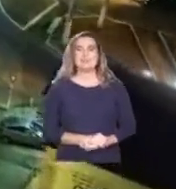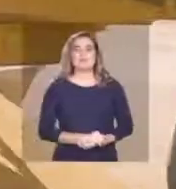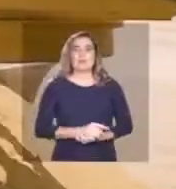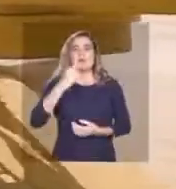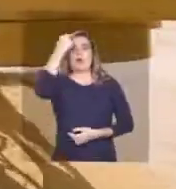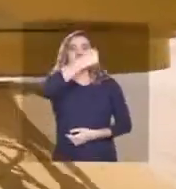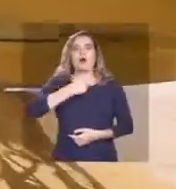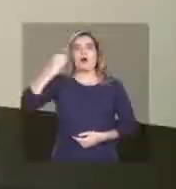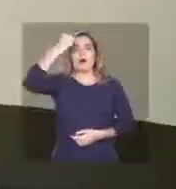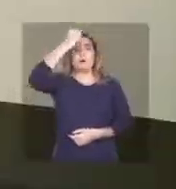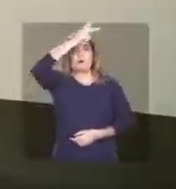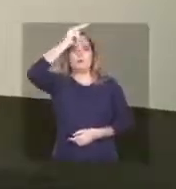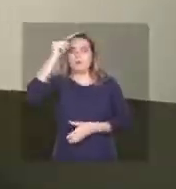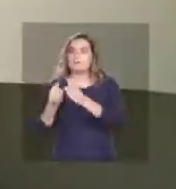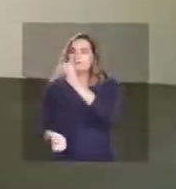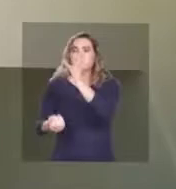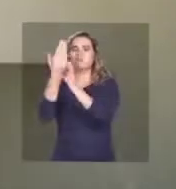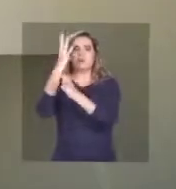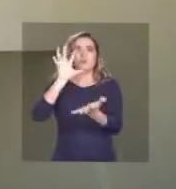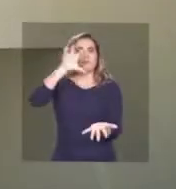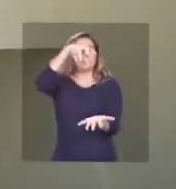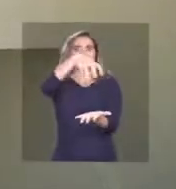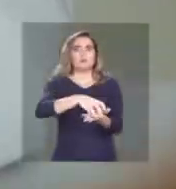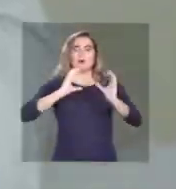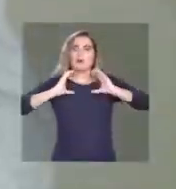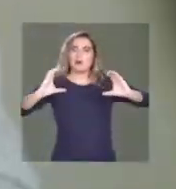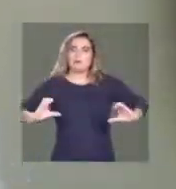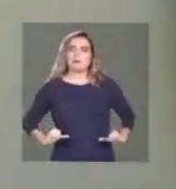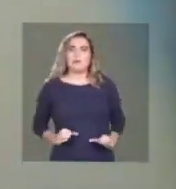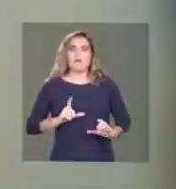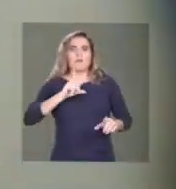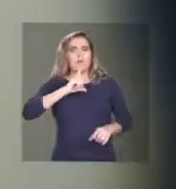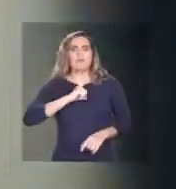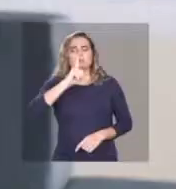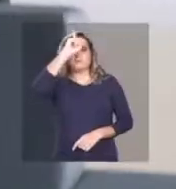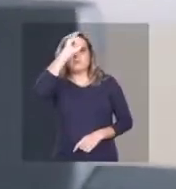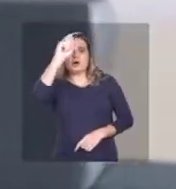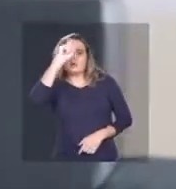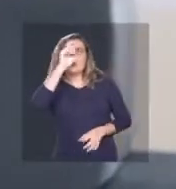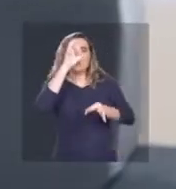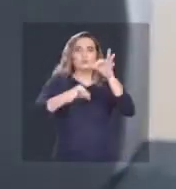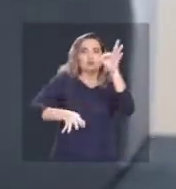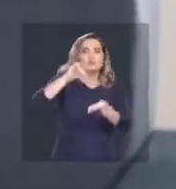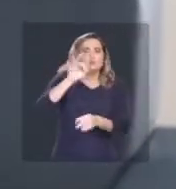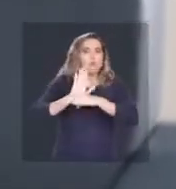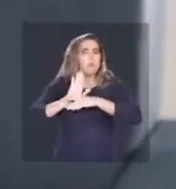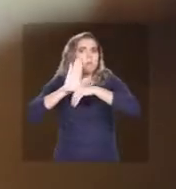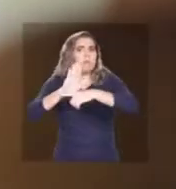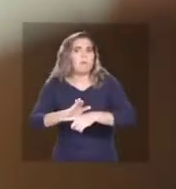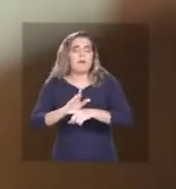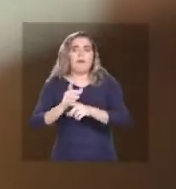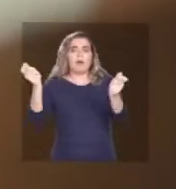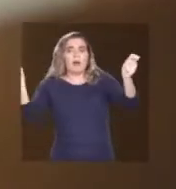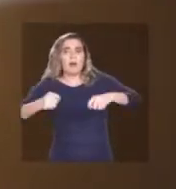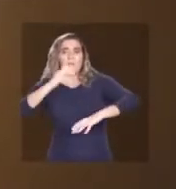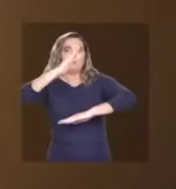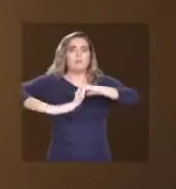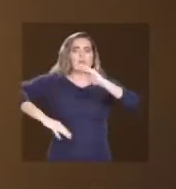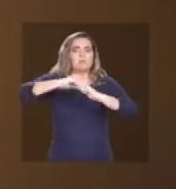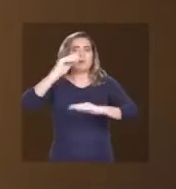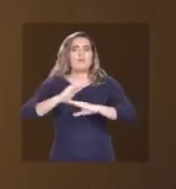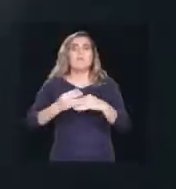mais. Álvaro Prefeito criou o Centro de Cidadania. O ambulatório médico, apoio jurídico e social e